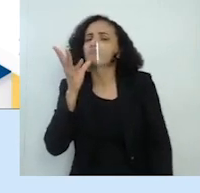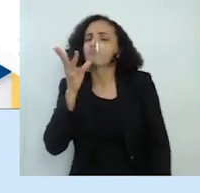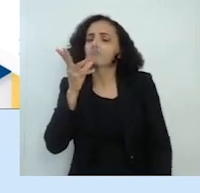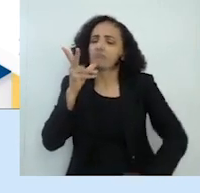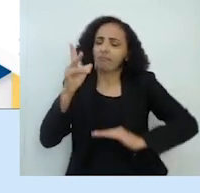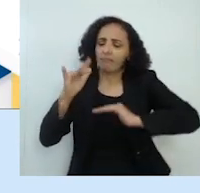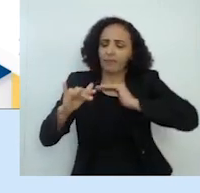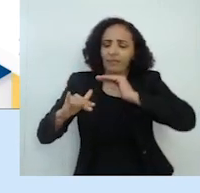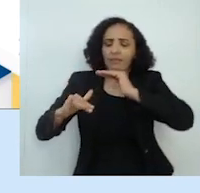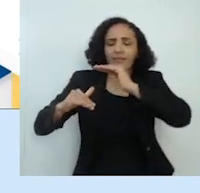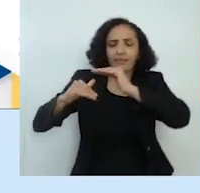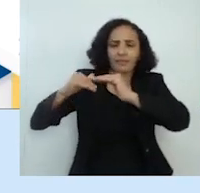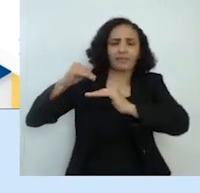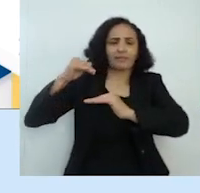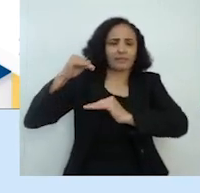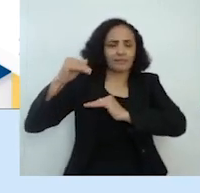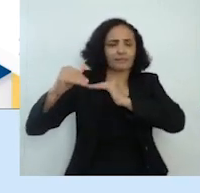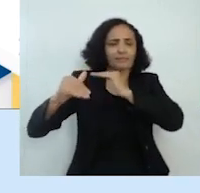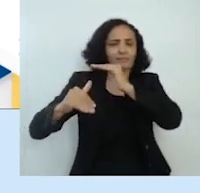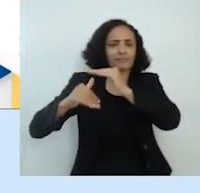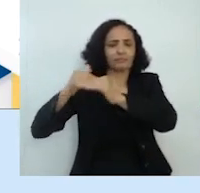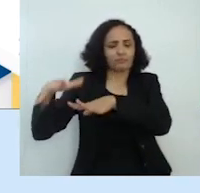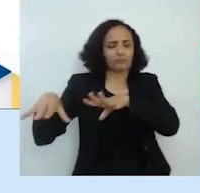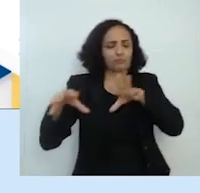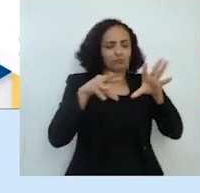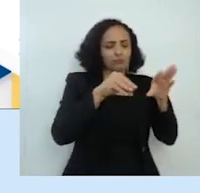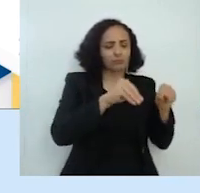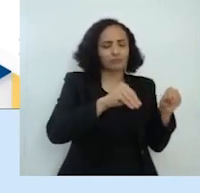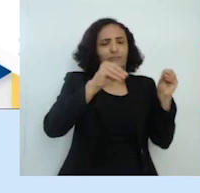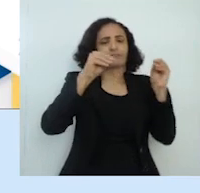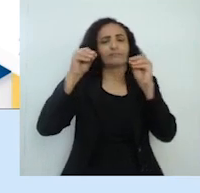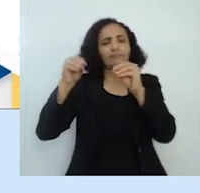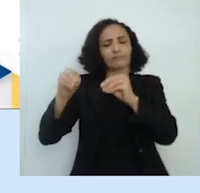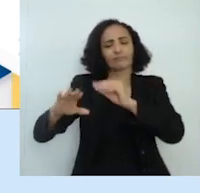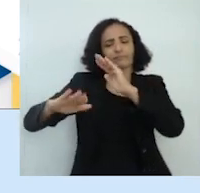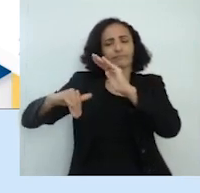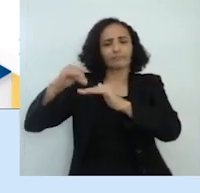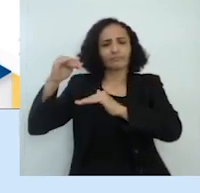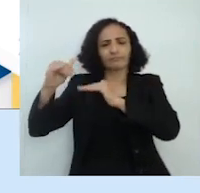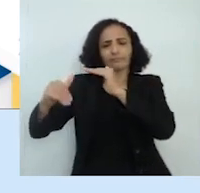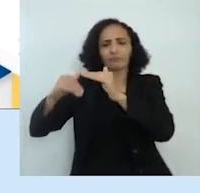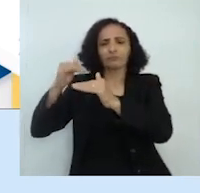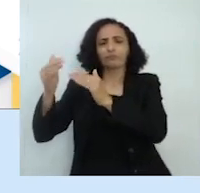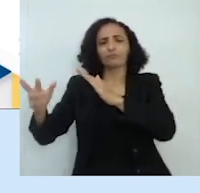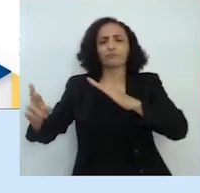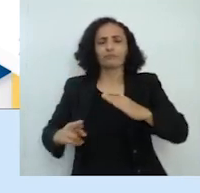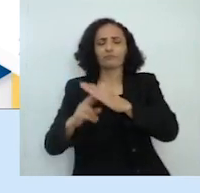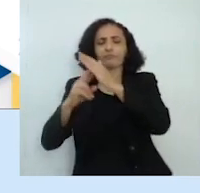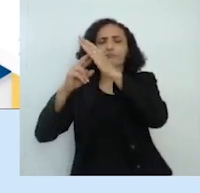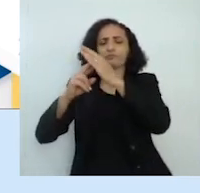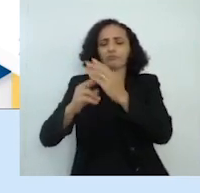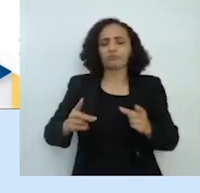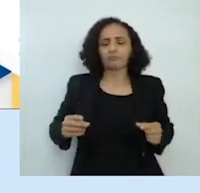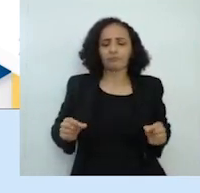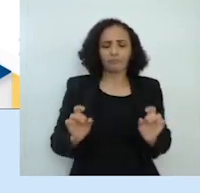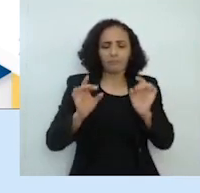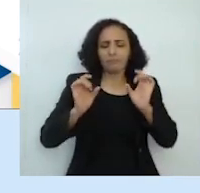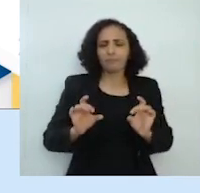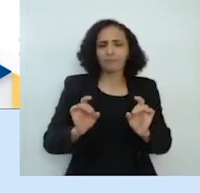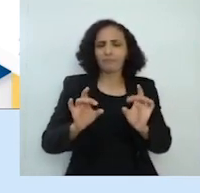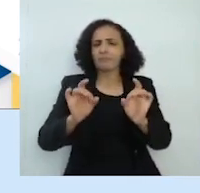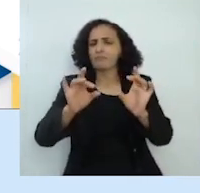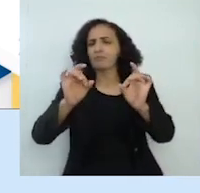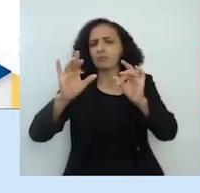assim, devagarzinho, sai o sistema feudal, foi saindo, porque foi entrando as feiras, o comércio, aí foi entrando